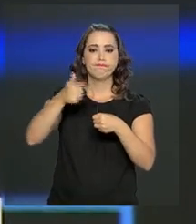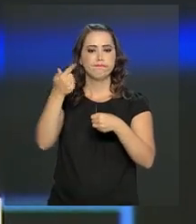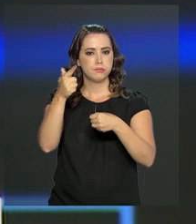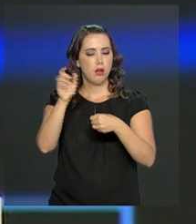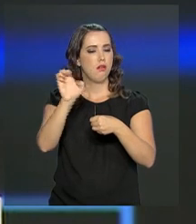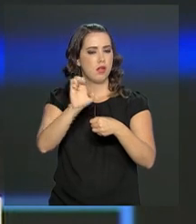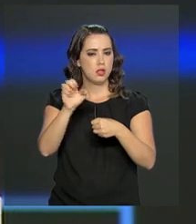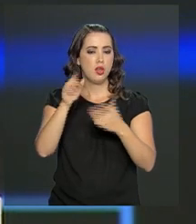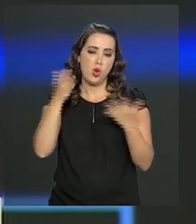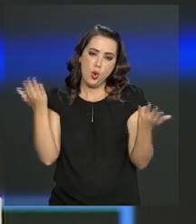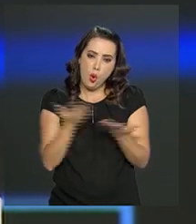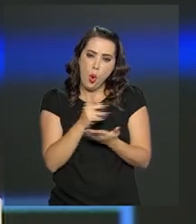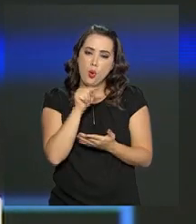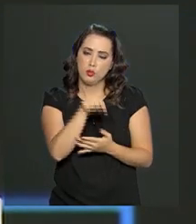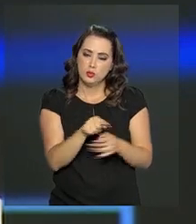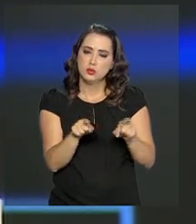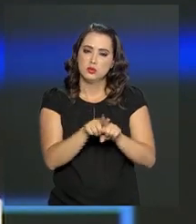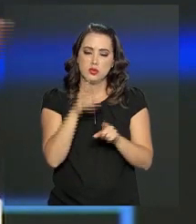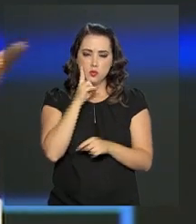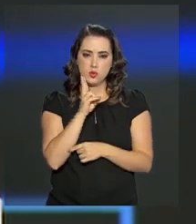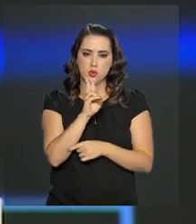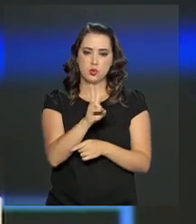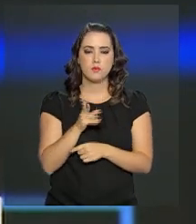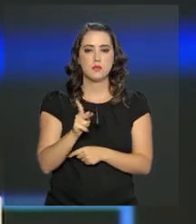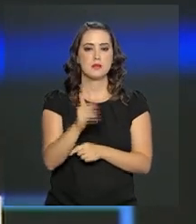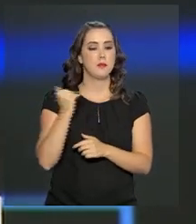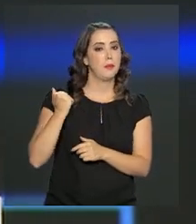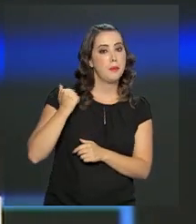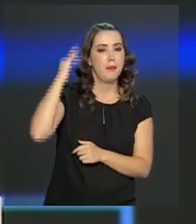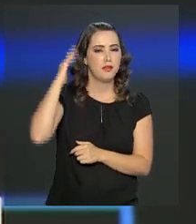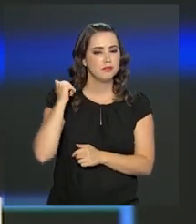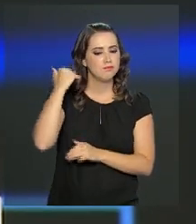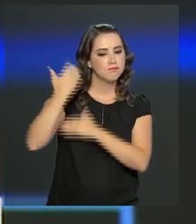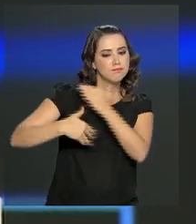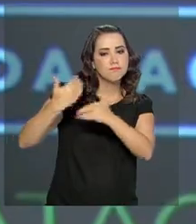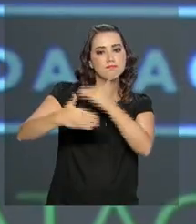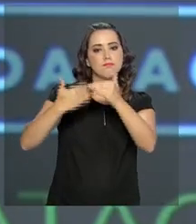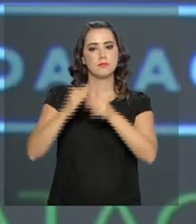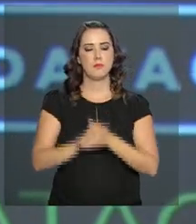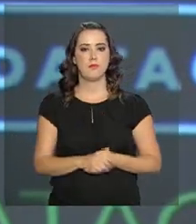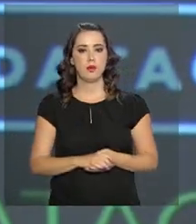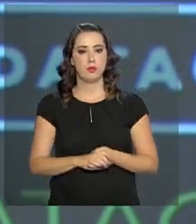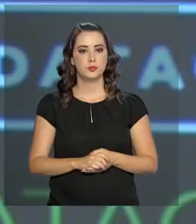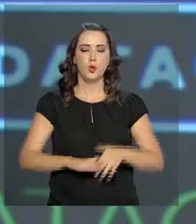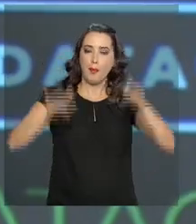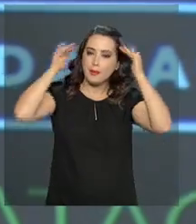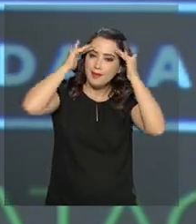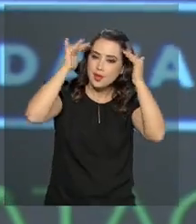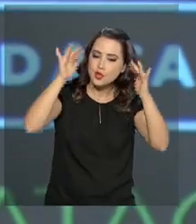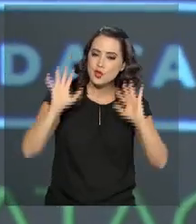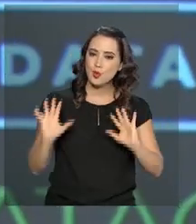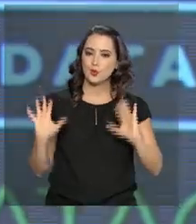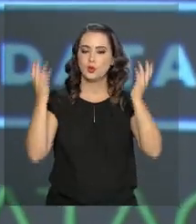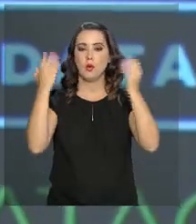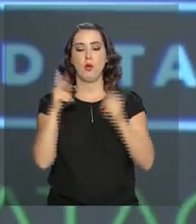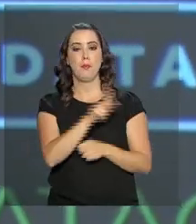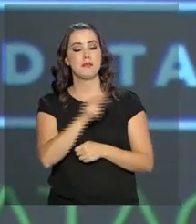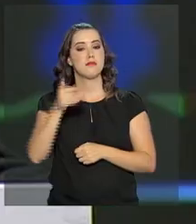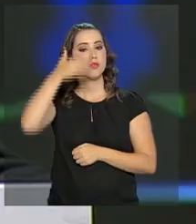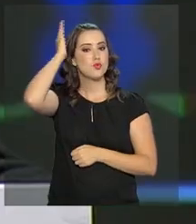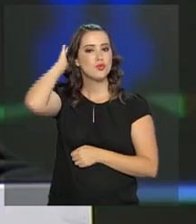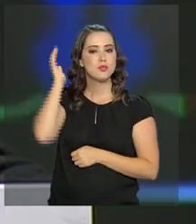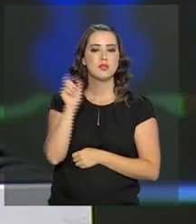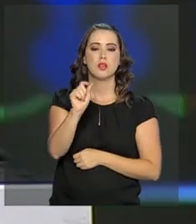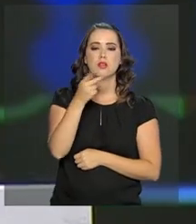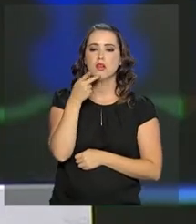que hoje está sendo cada vez mais bem desenvolvido. Homenageado no evento, o presidente Michel